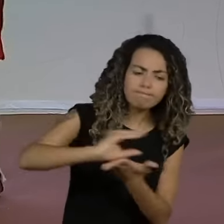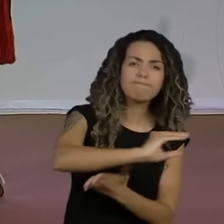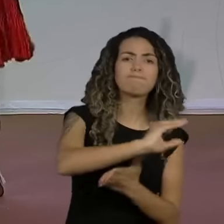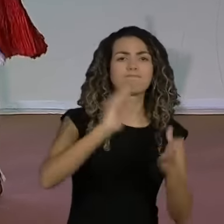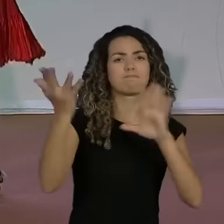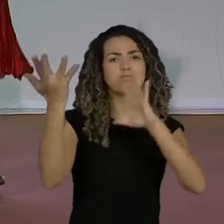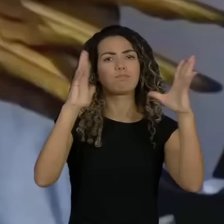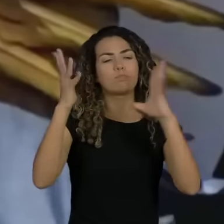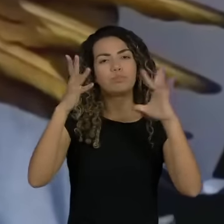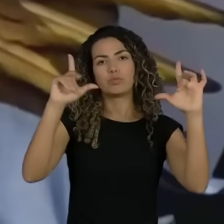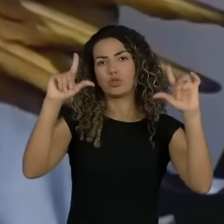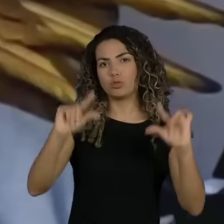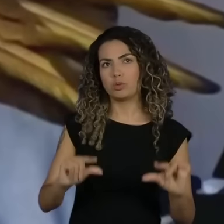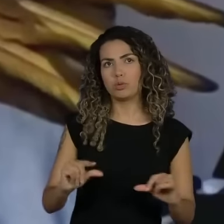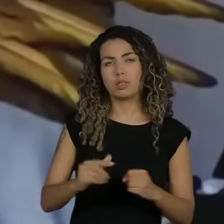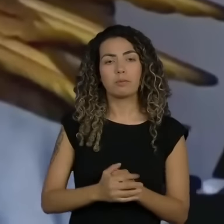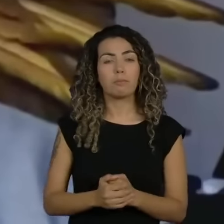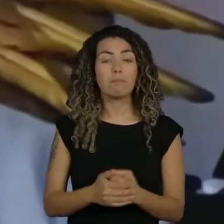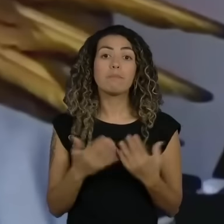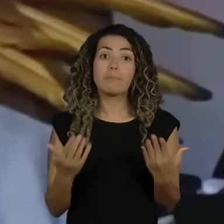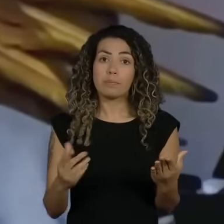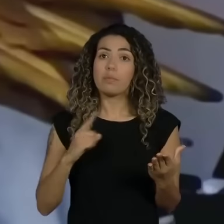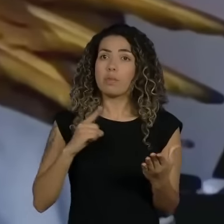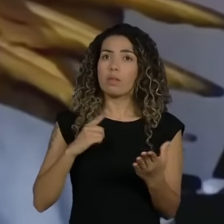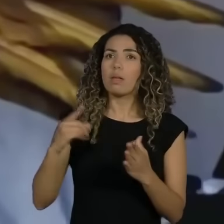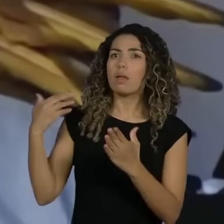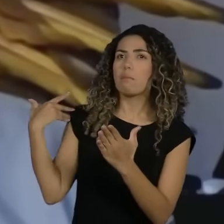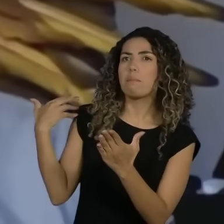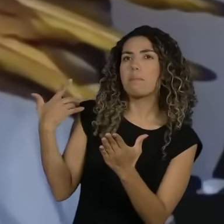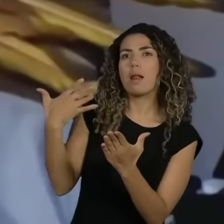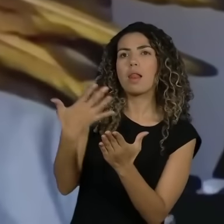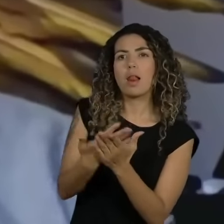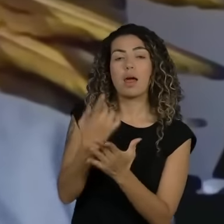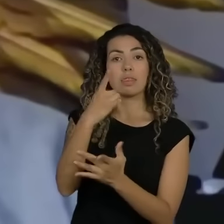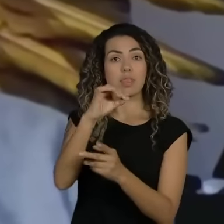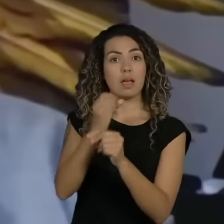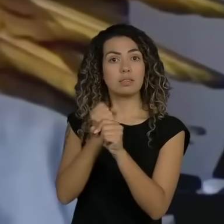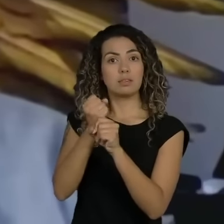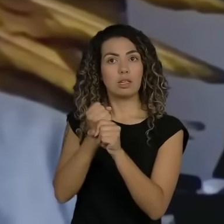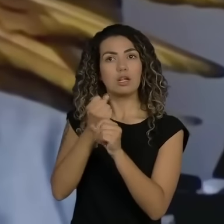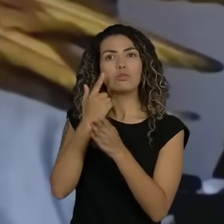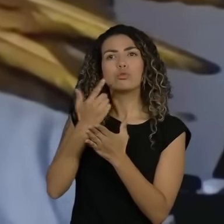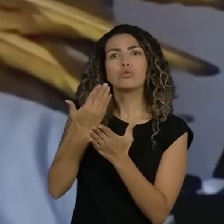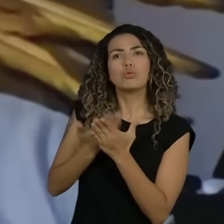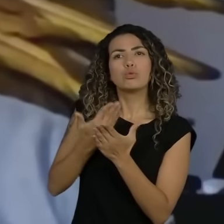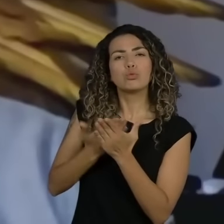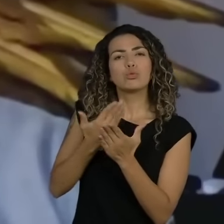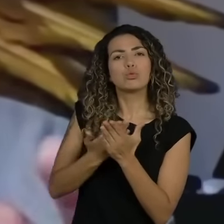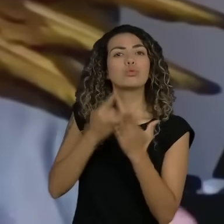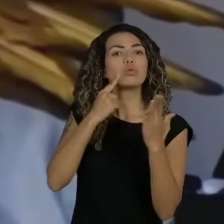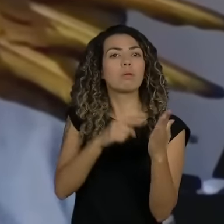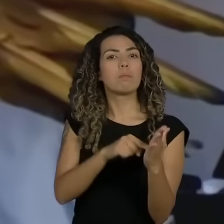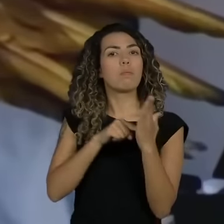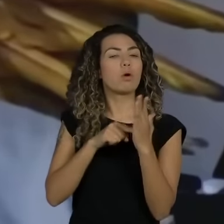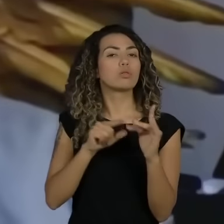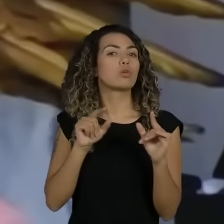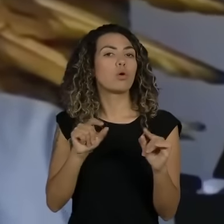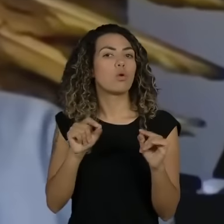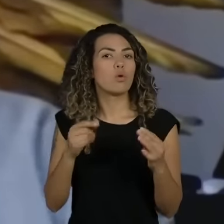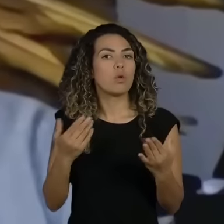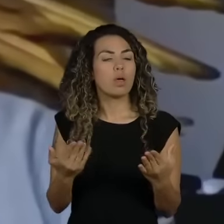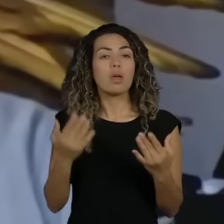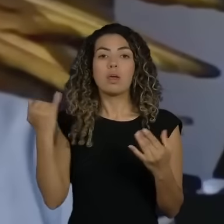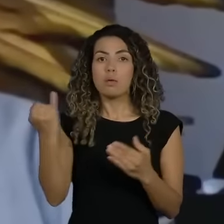climáticas. Existem estudos dos últimos 10 anos que o financiamento global destinado a povos indígenas